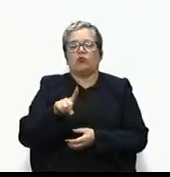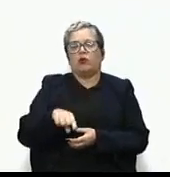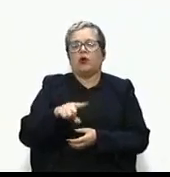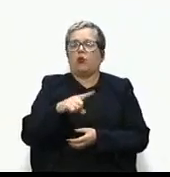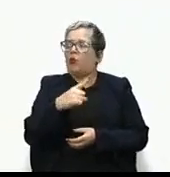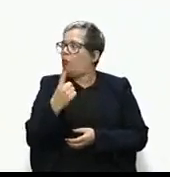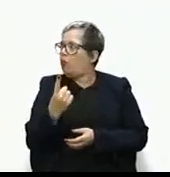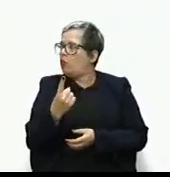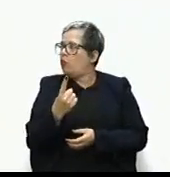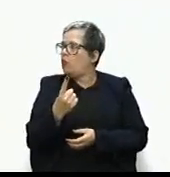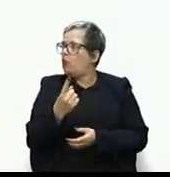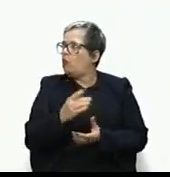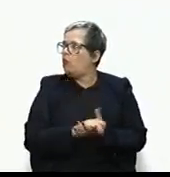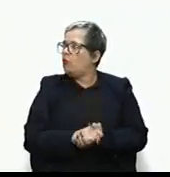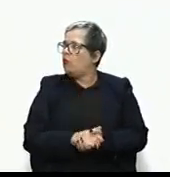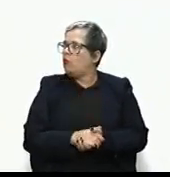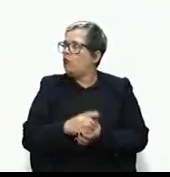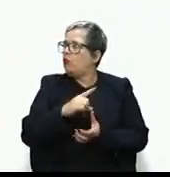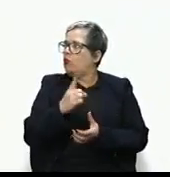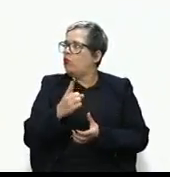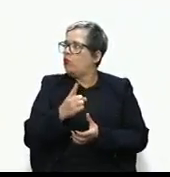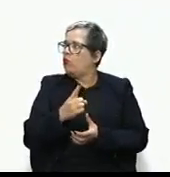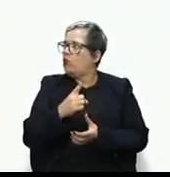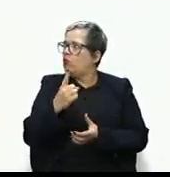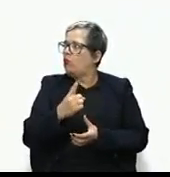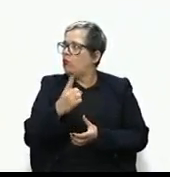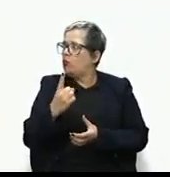1, 1,